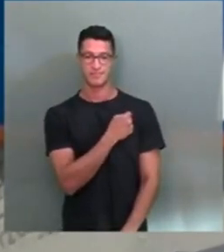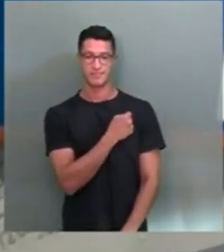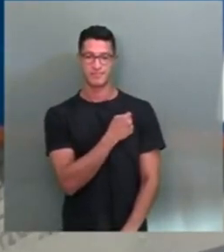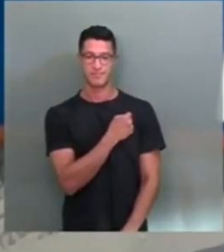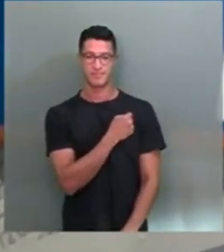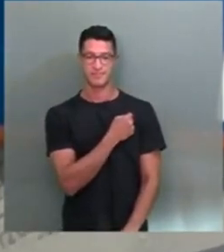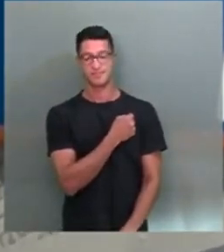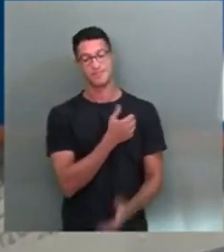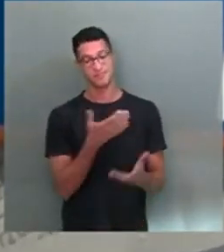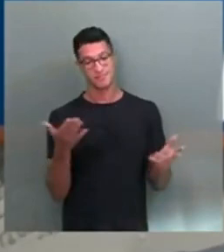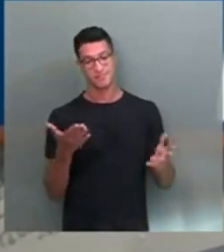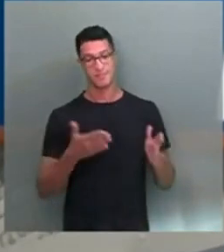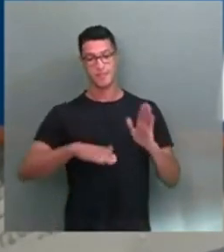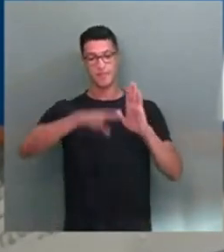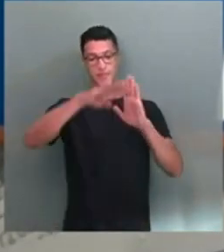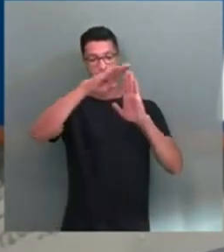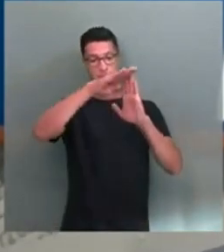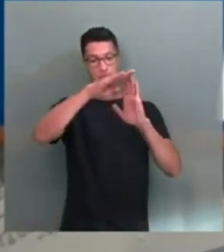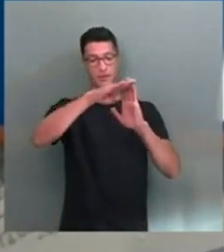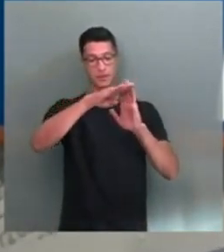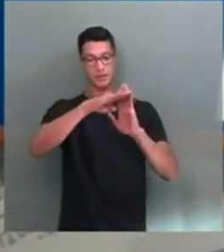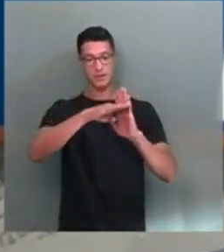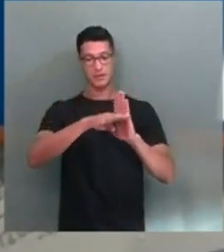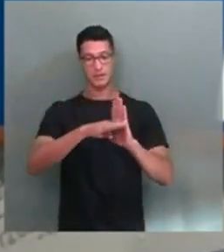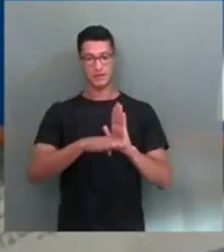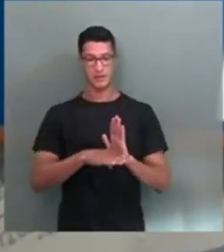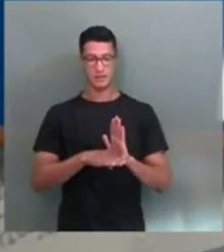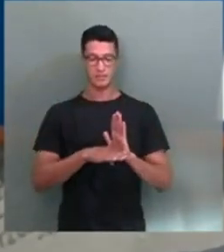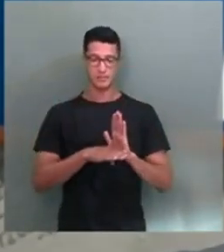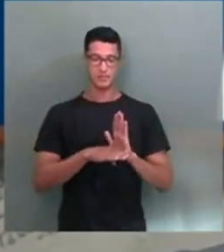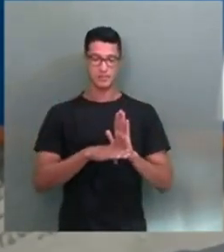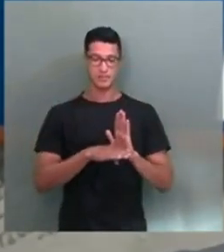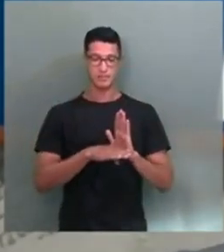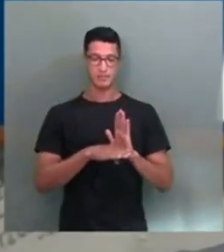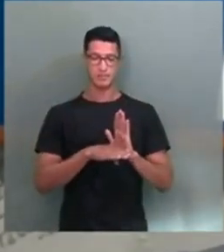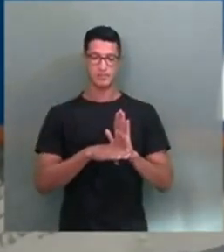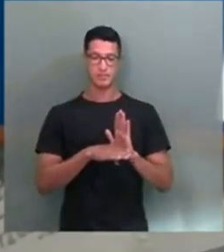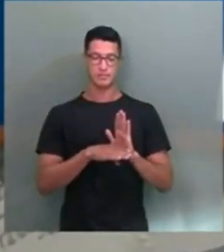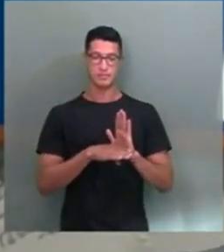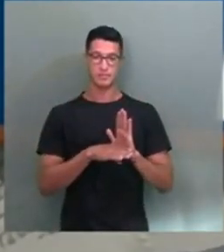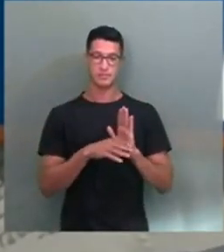Quanto à programação da Rádio Senado,